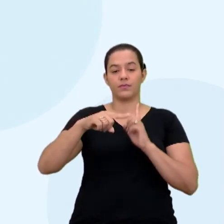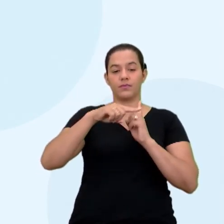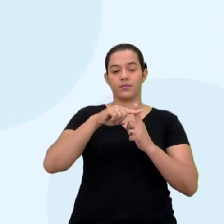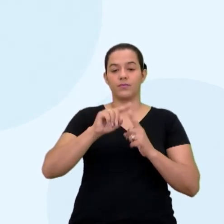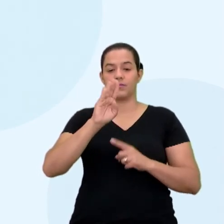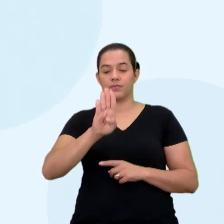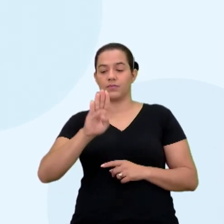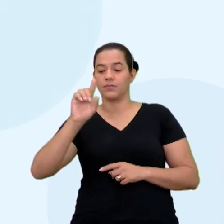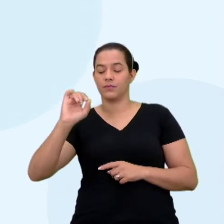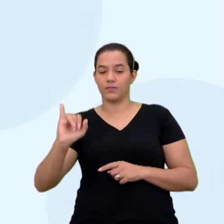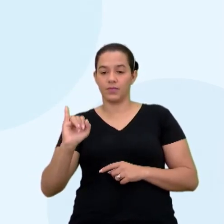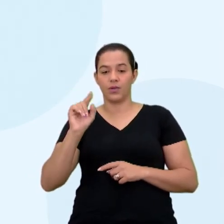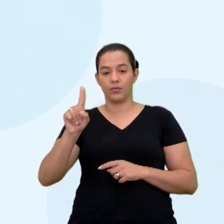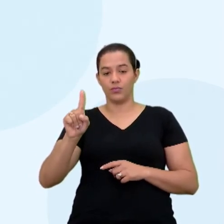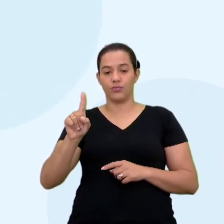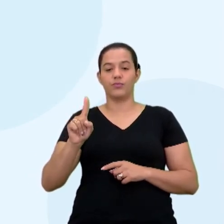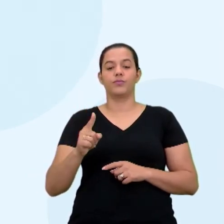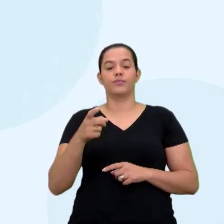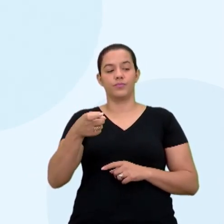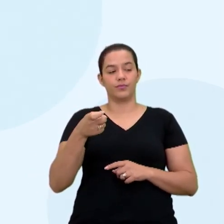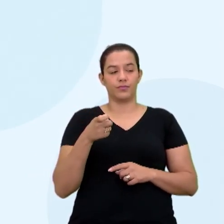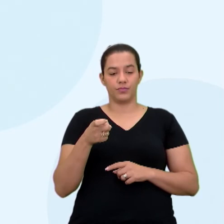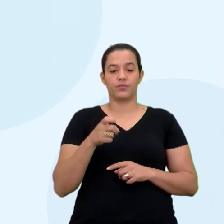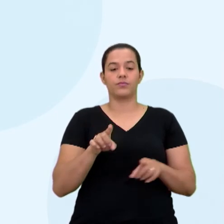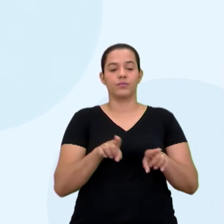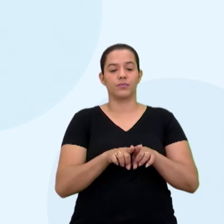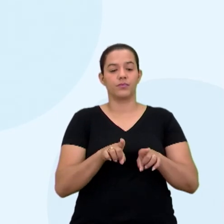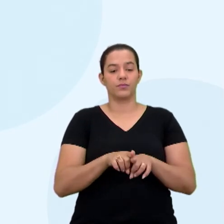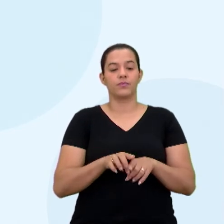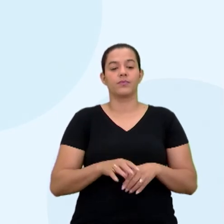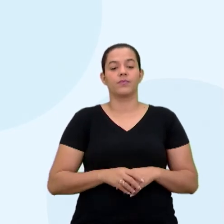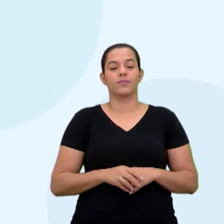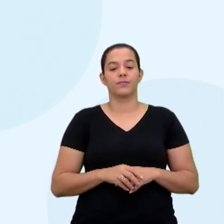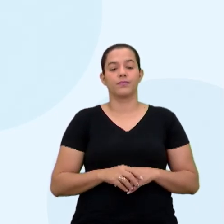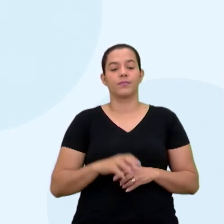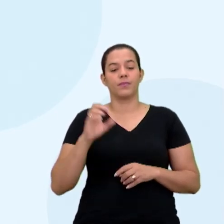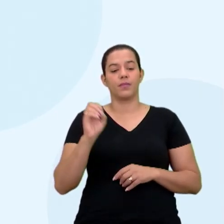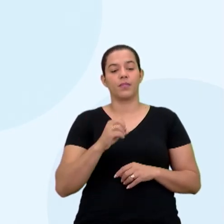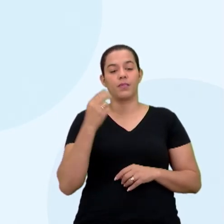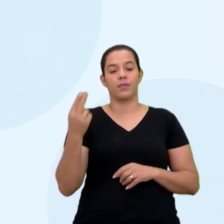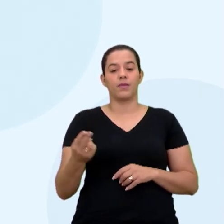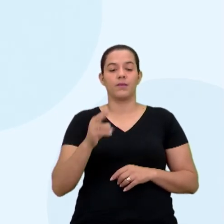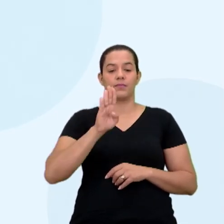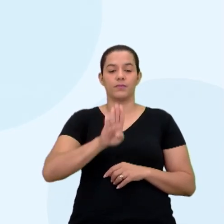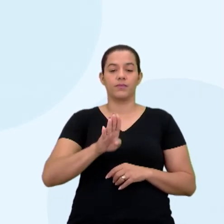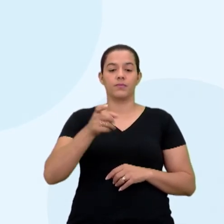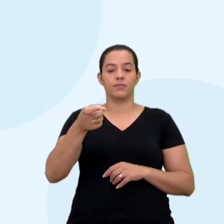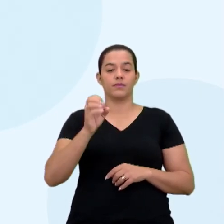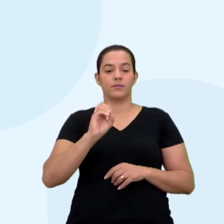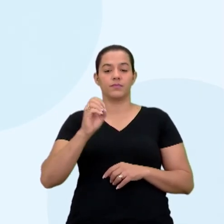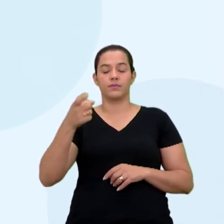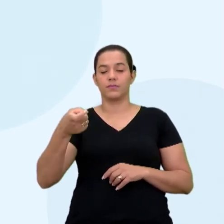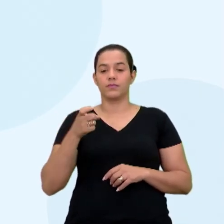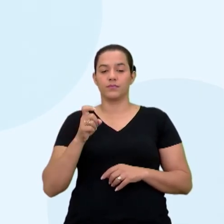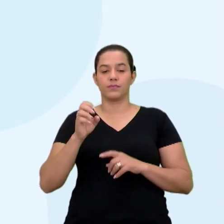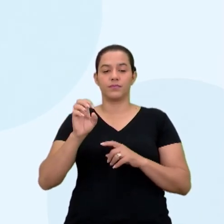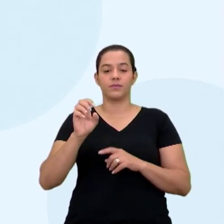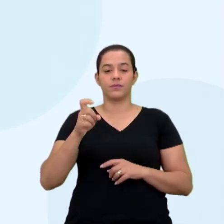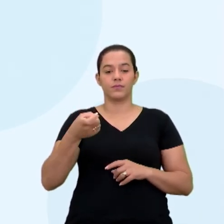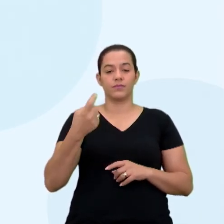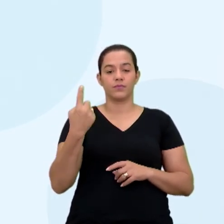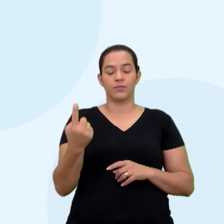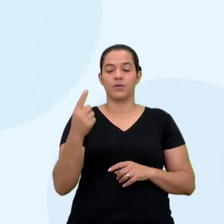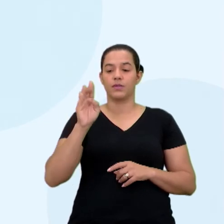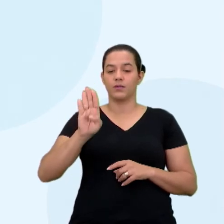x. O y são os valores que queremos prever. O beta 0 indica o valor de y, quando x igual a 0. Beta